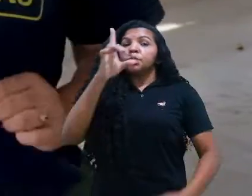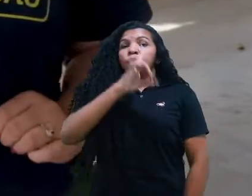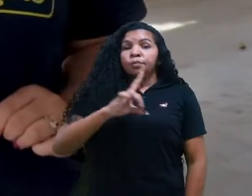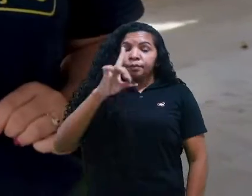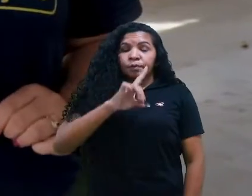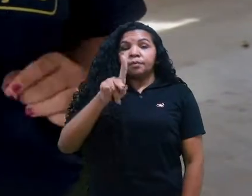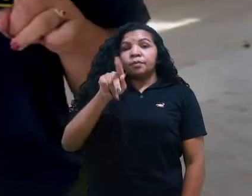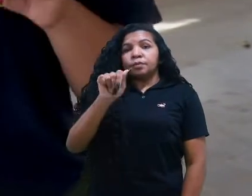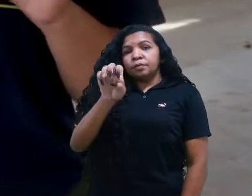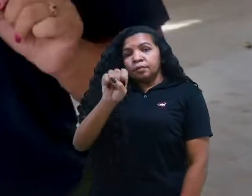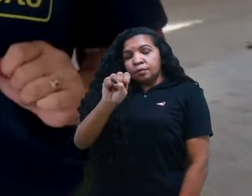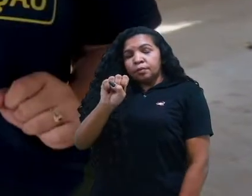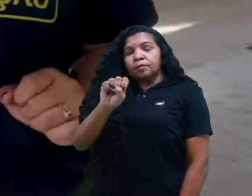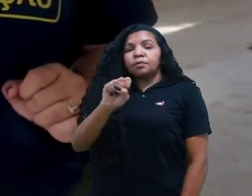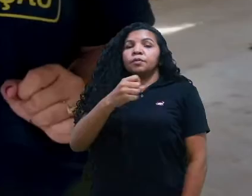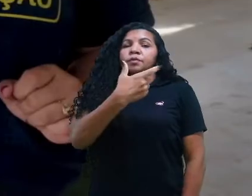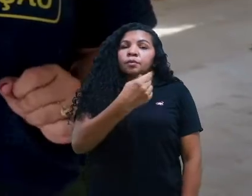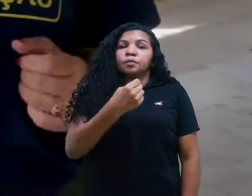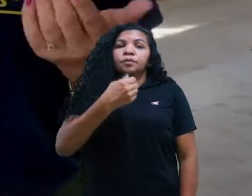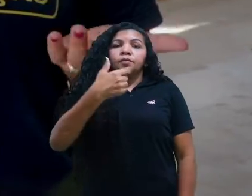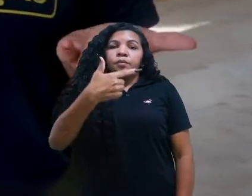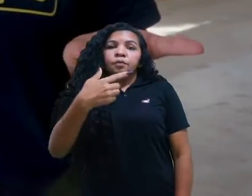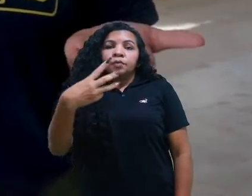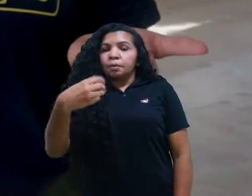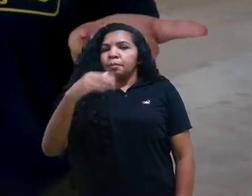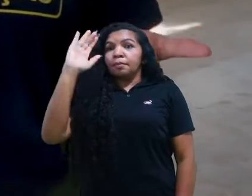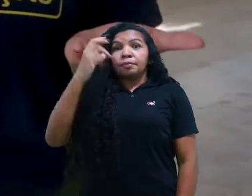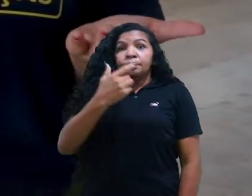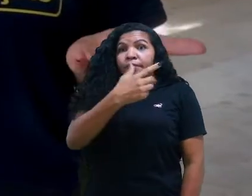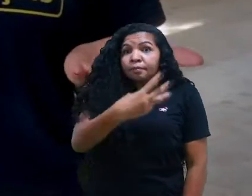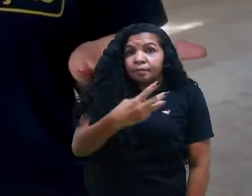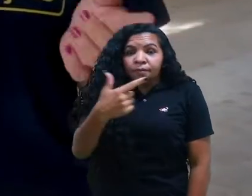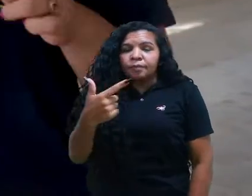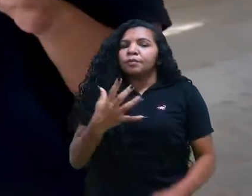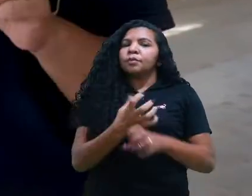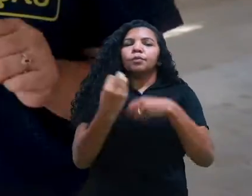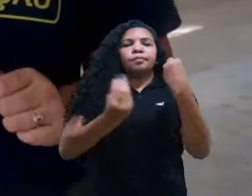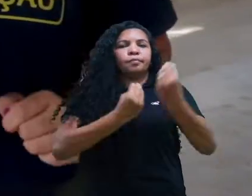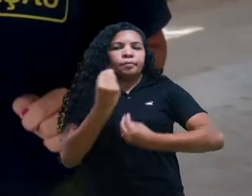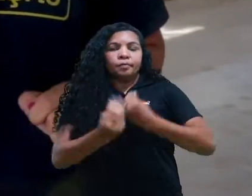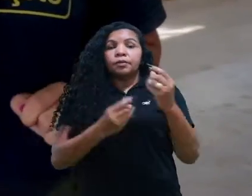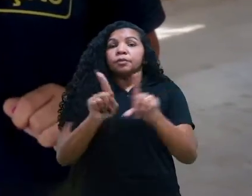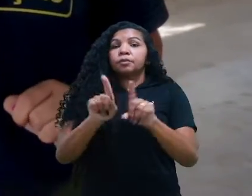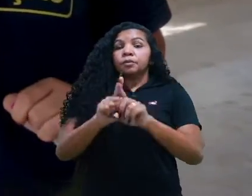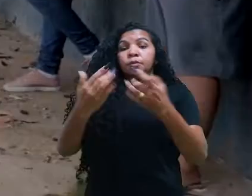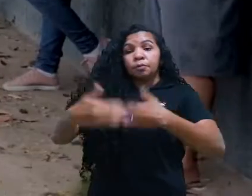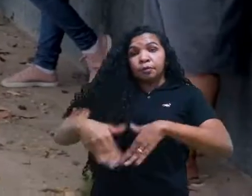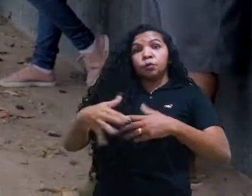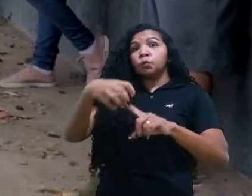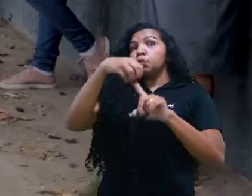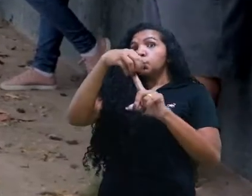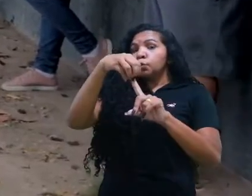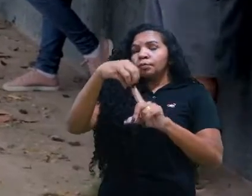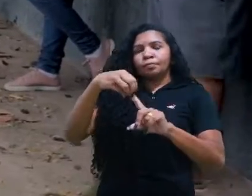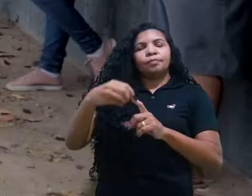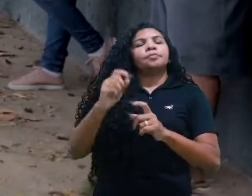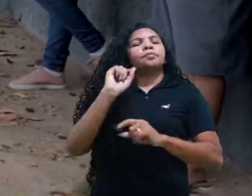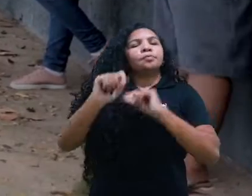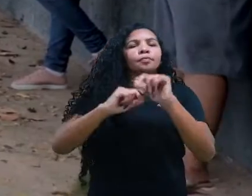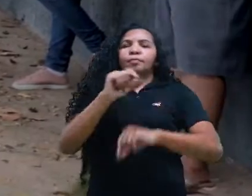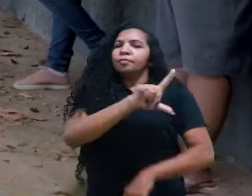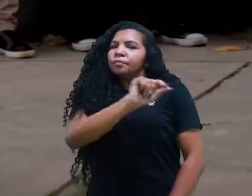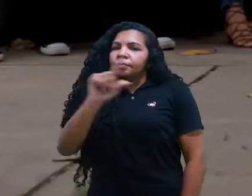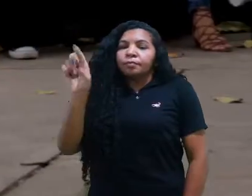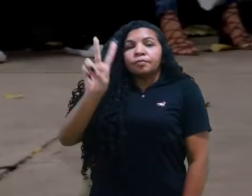A UEMA realizou neste domingo o PAS 2023. Foram mais de 33 mil inscritos. Confira como foi. As provas em etapa